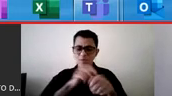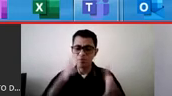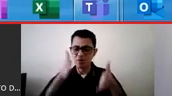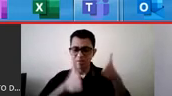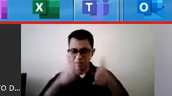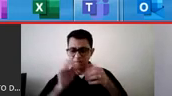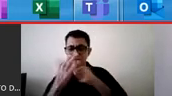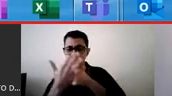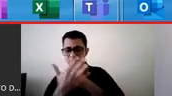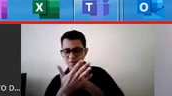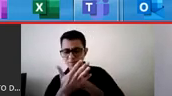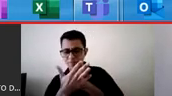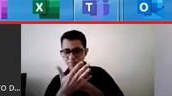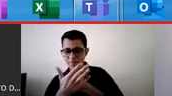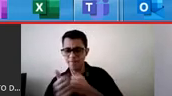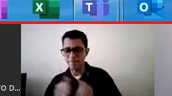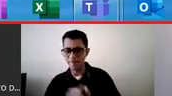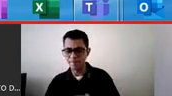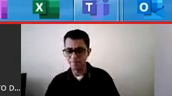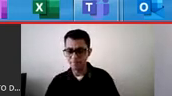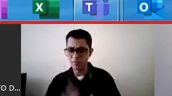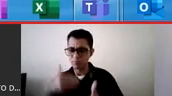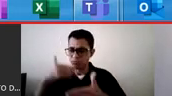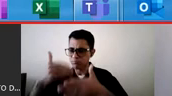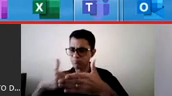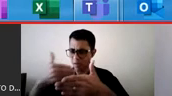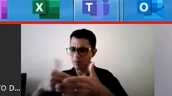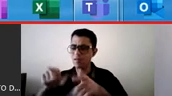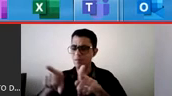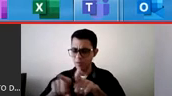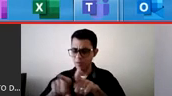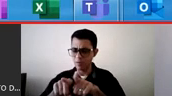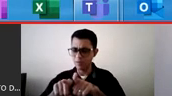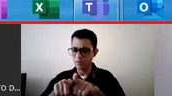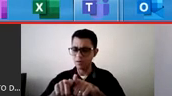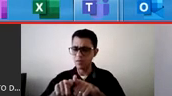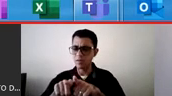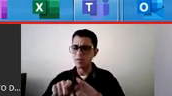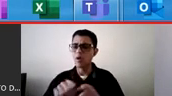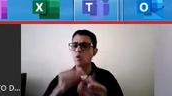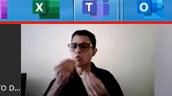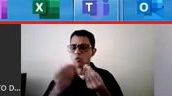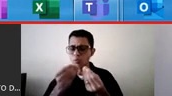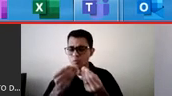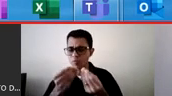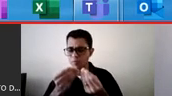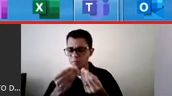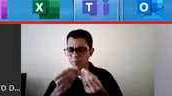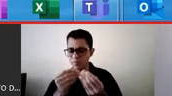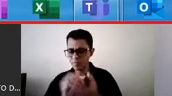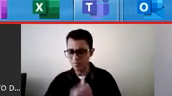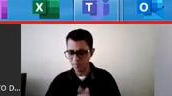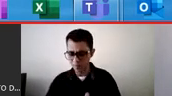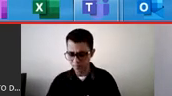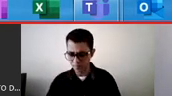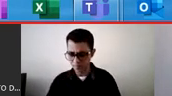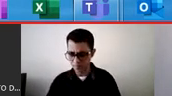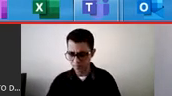da pandemia, percorrer bem, né? Percorrer pelo menos, como você falou, tentando realmente ter